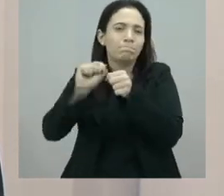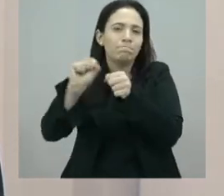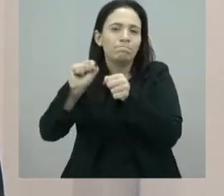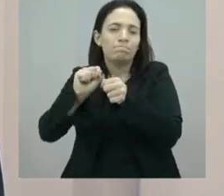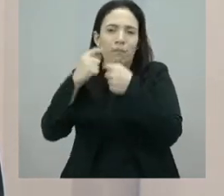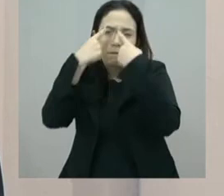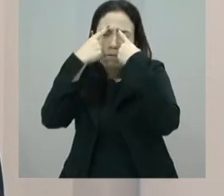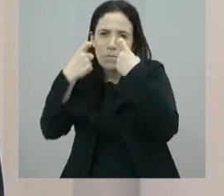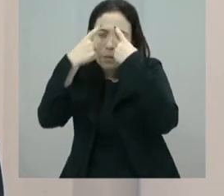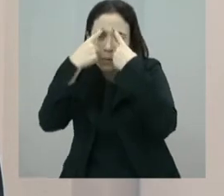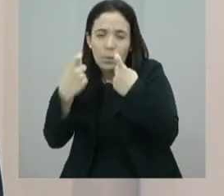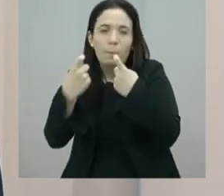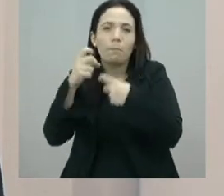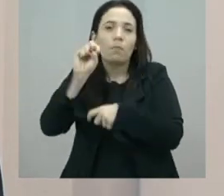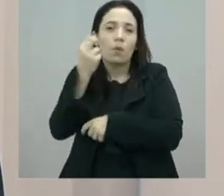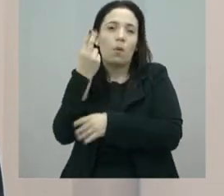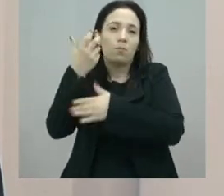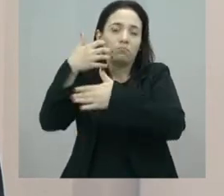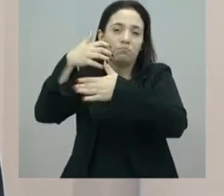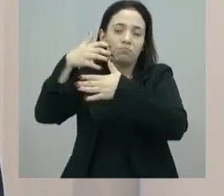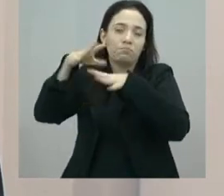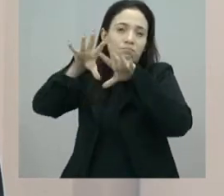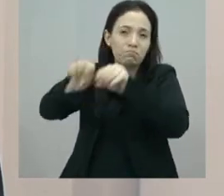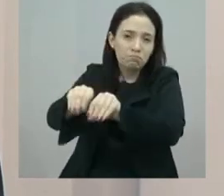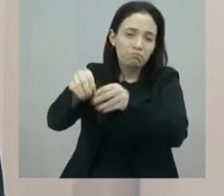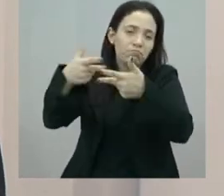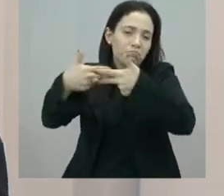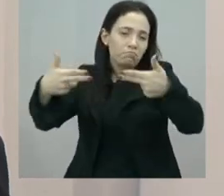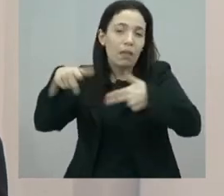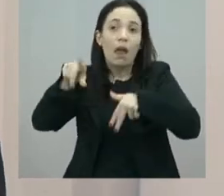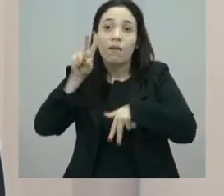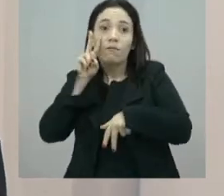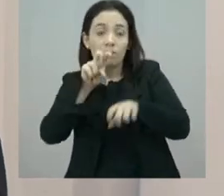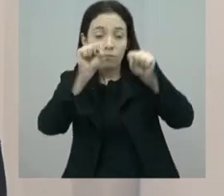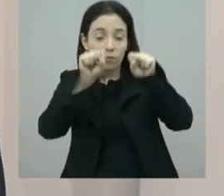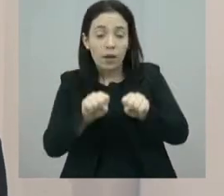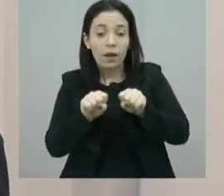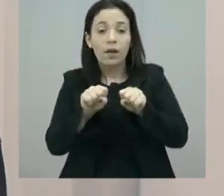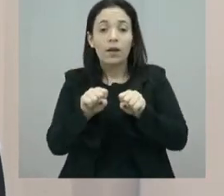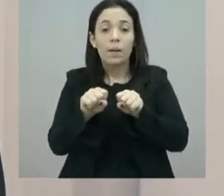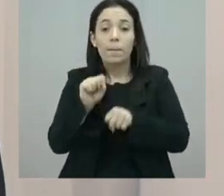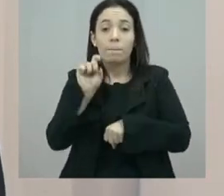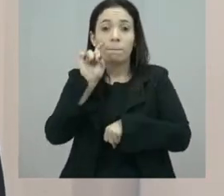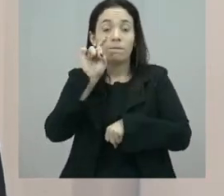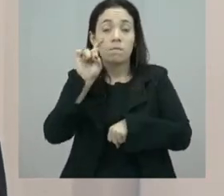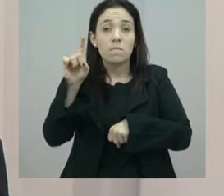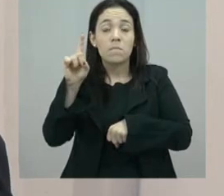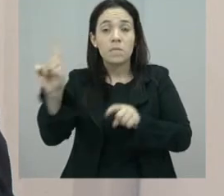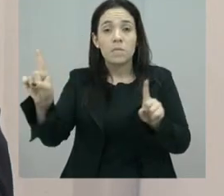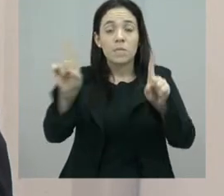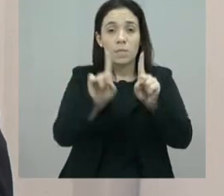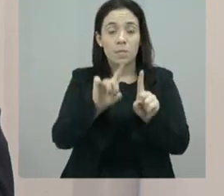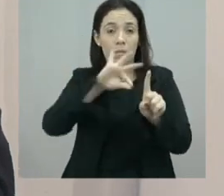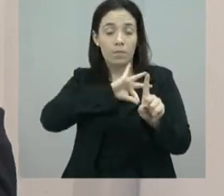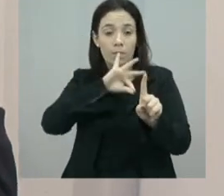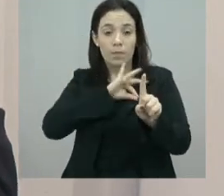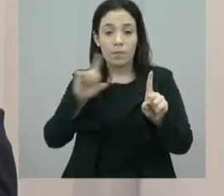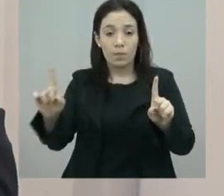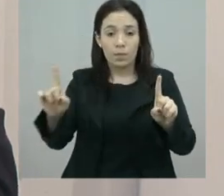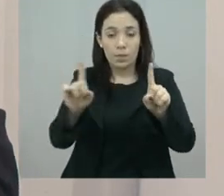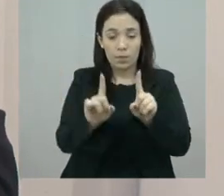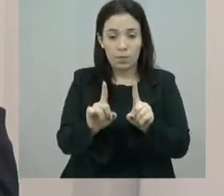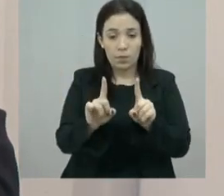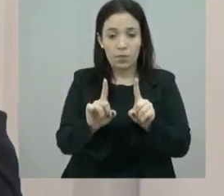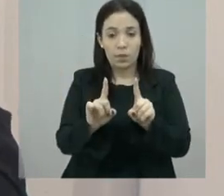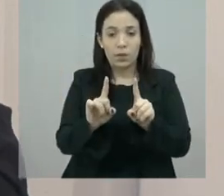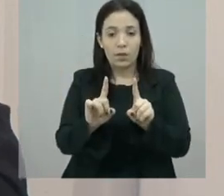sofreu como vítima ou que ela presenciou como testemunha, ela só pode ser ouvida ou num procedimento